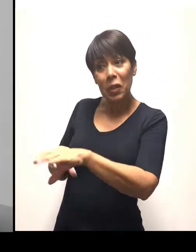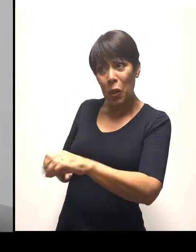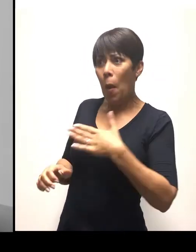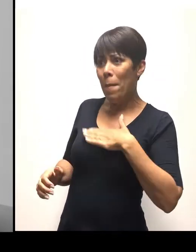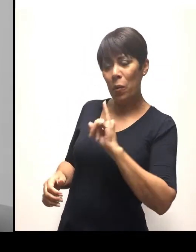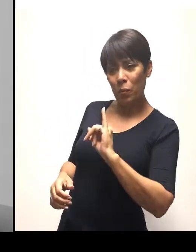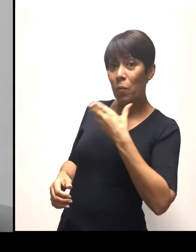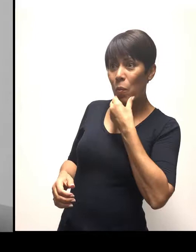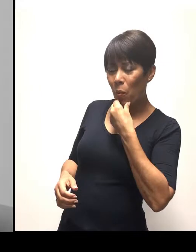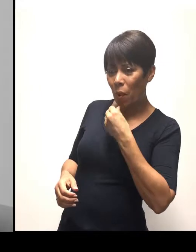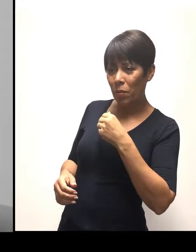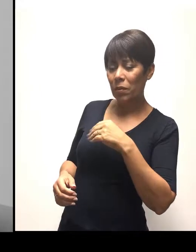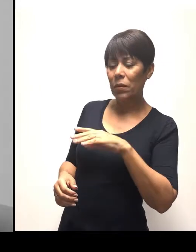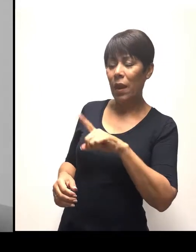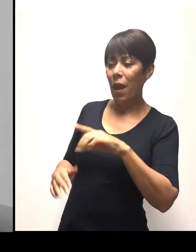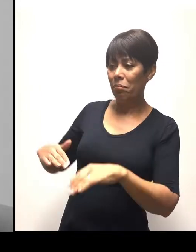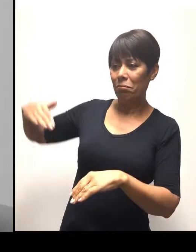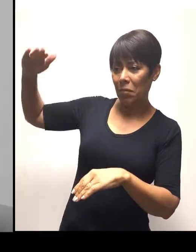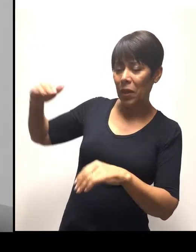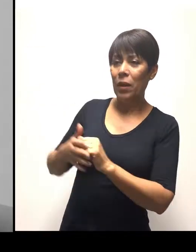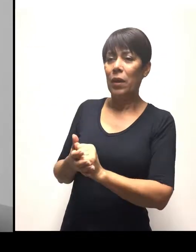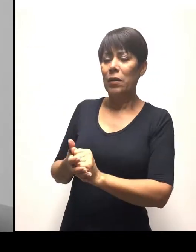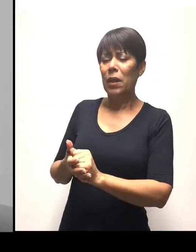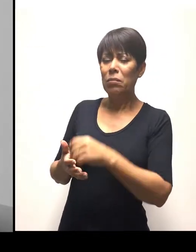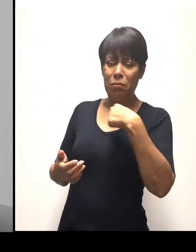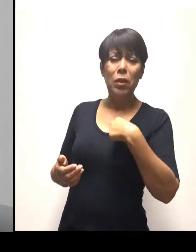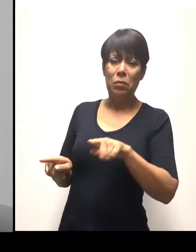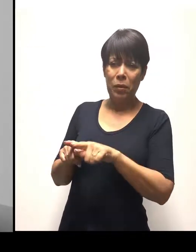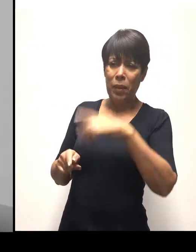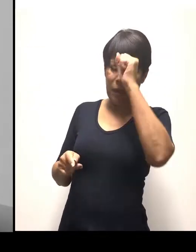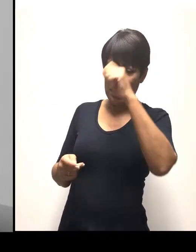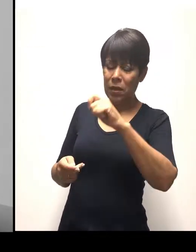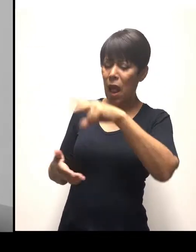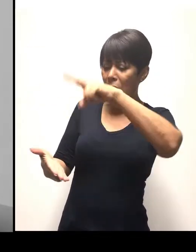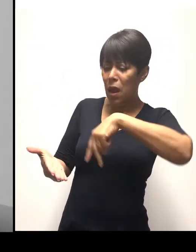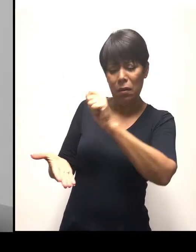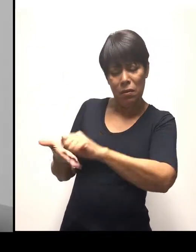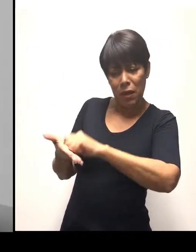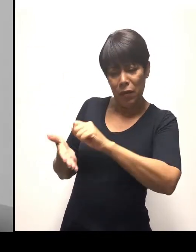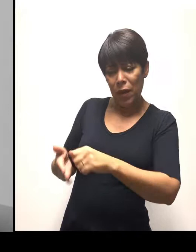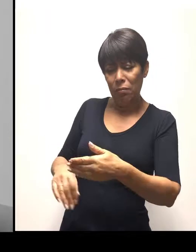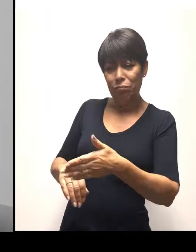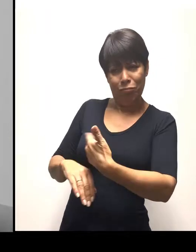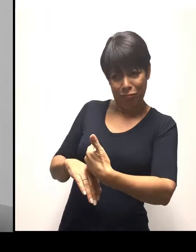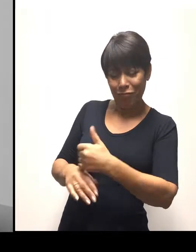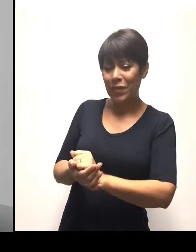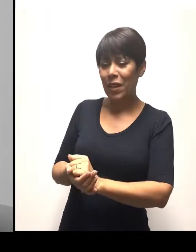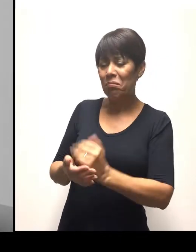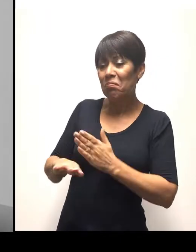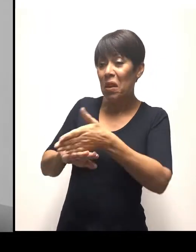meu irmão, que é mais velho, e a mim a ler e escrever muito cedinho. Então, quando eu fui para a escola, no primeiro